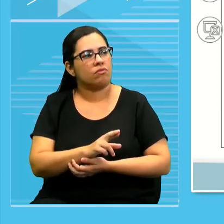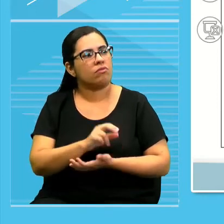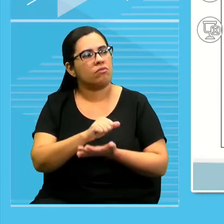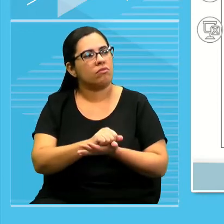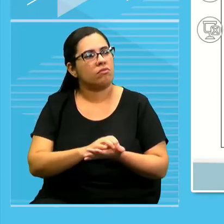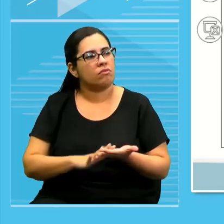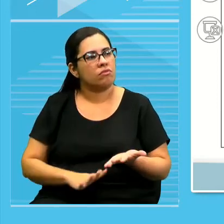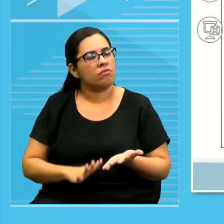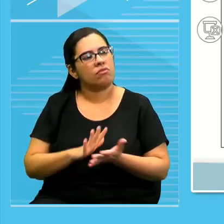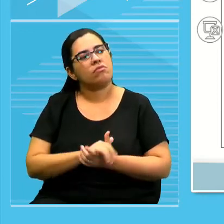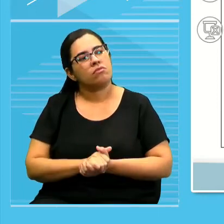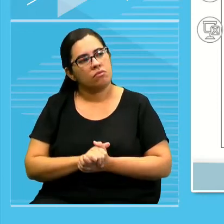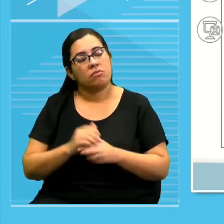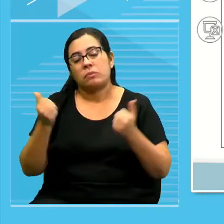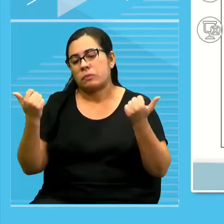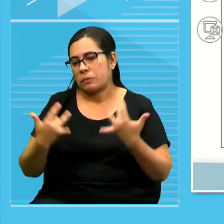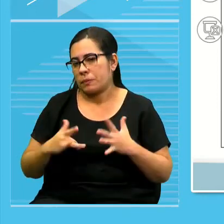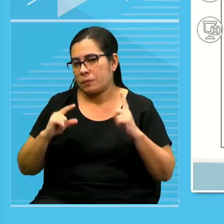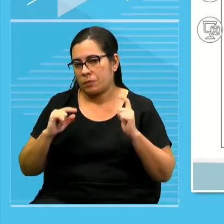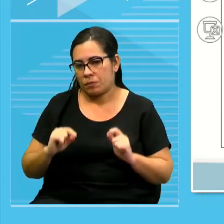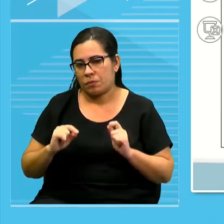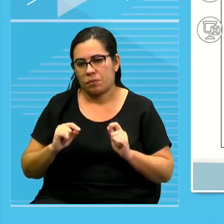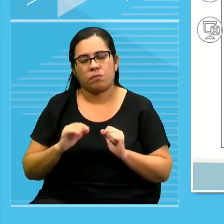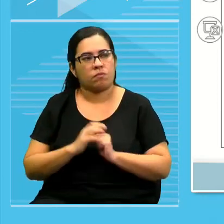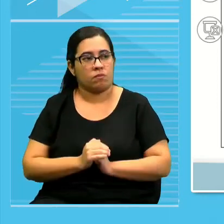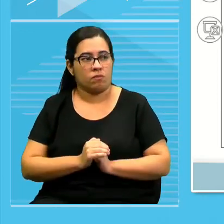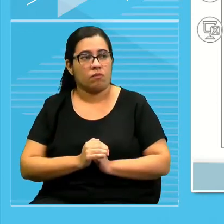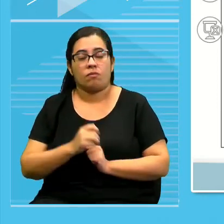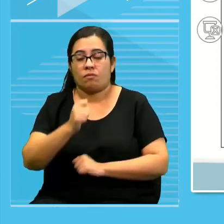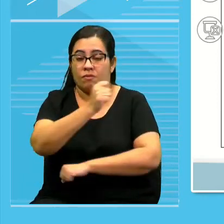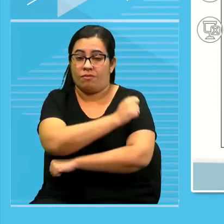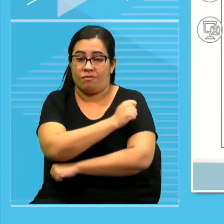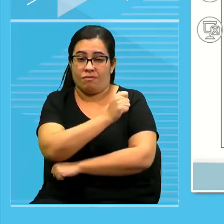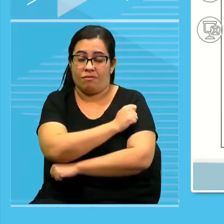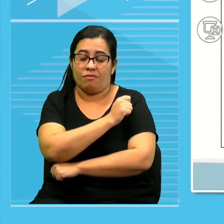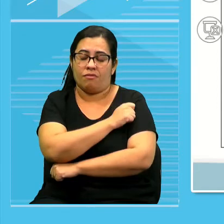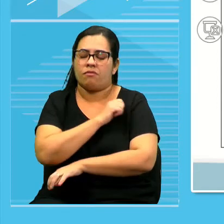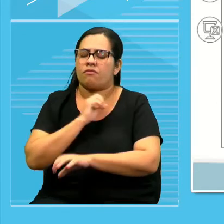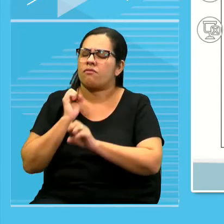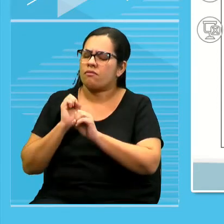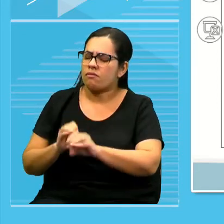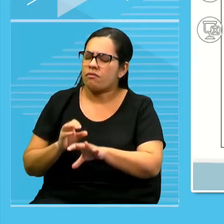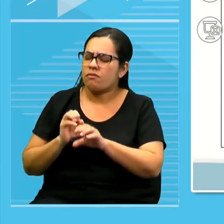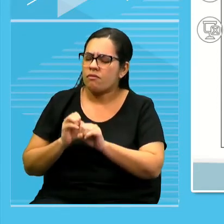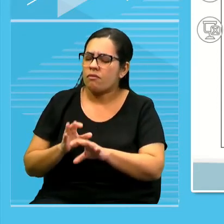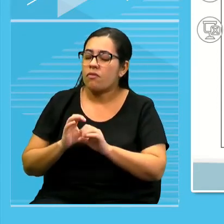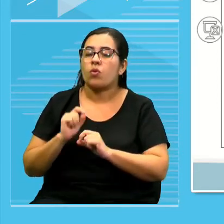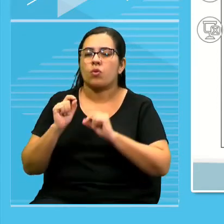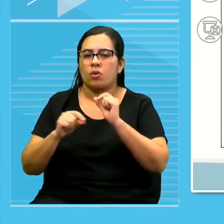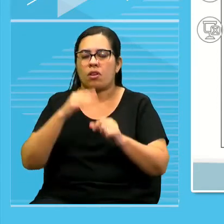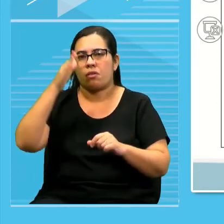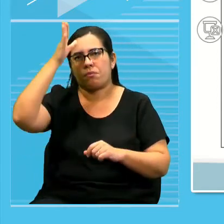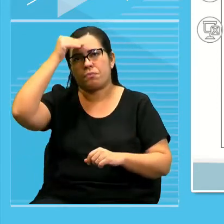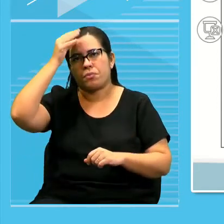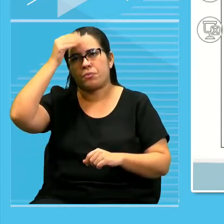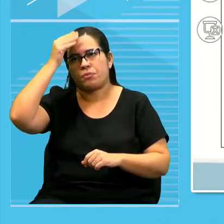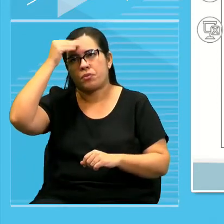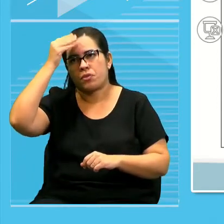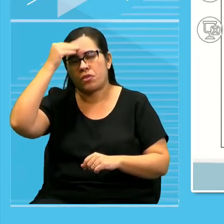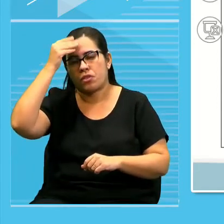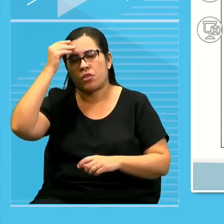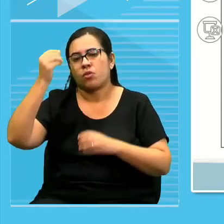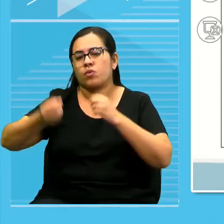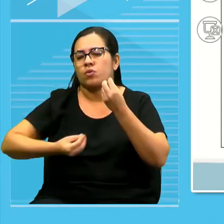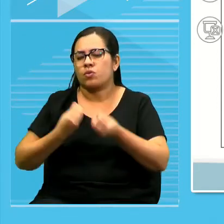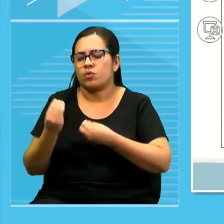atividade diz assim ensinar o aluno a por em prática os seus conhecimentos e também como